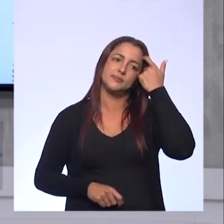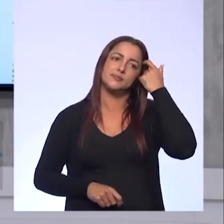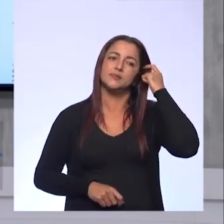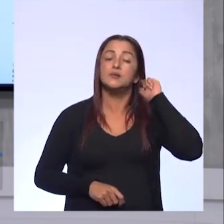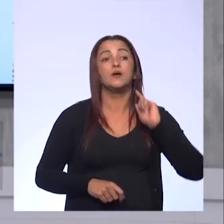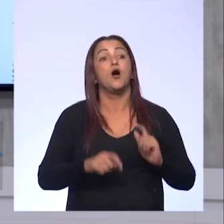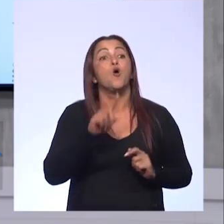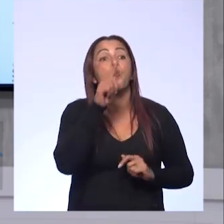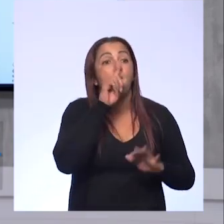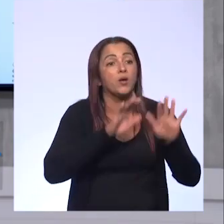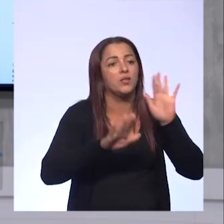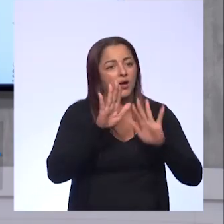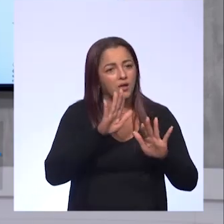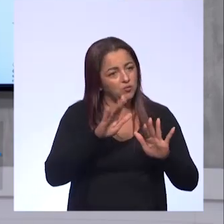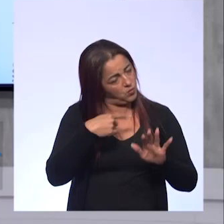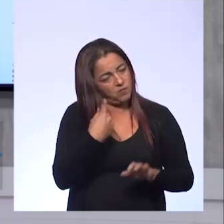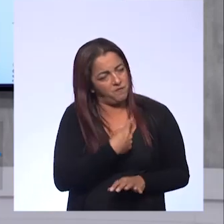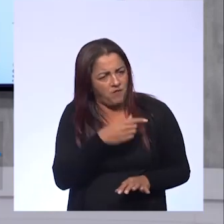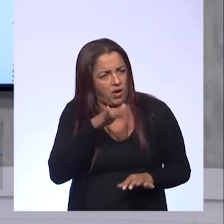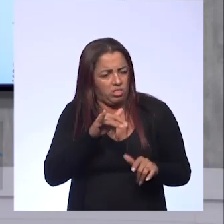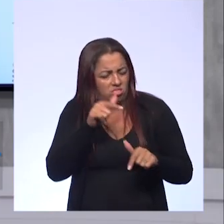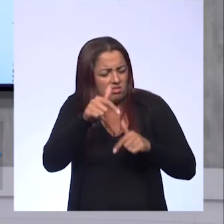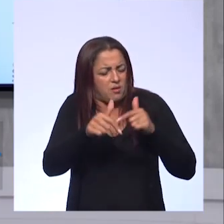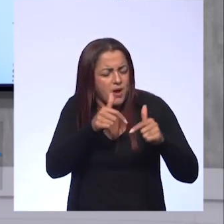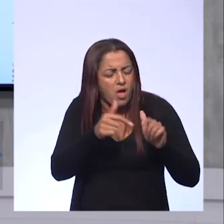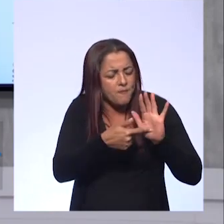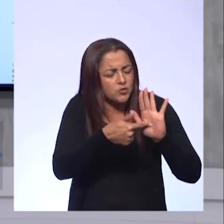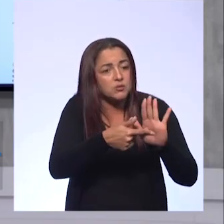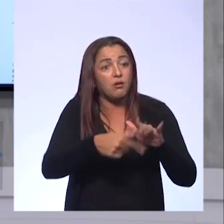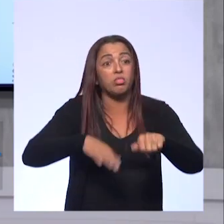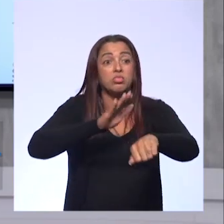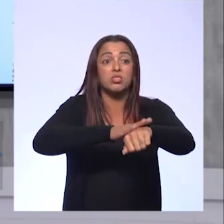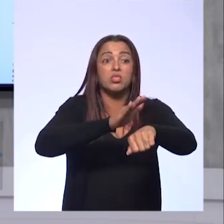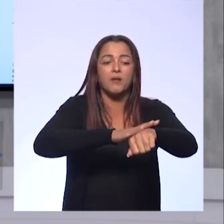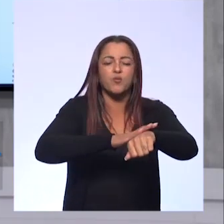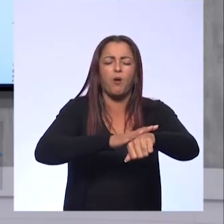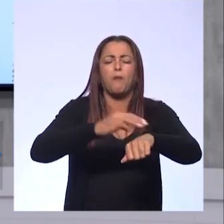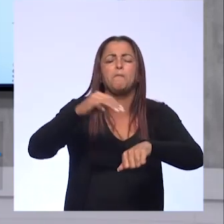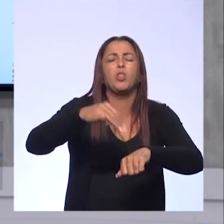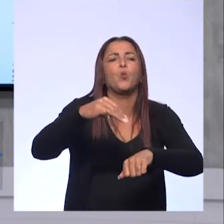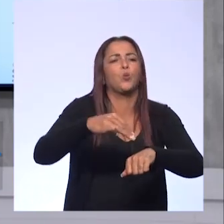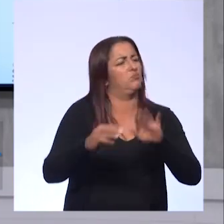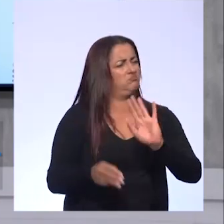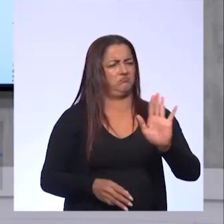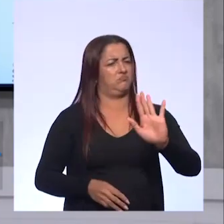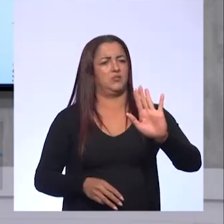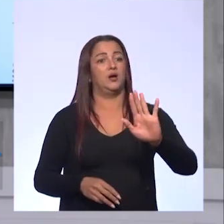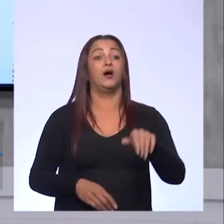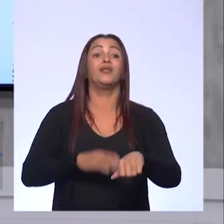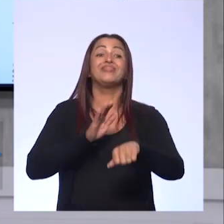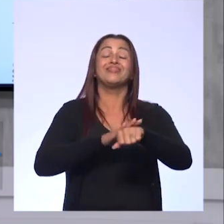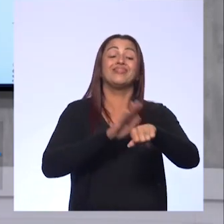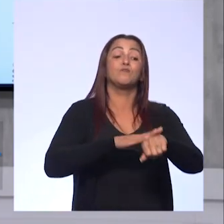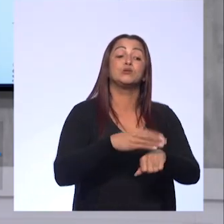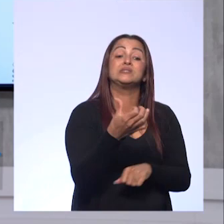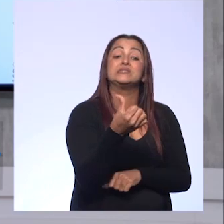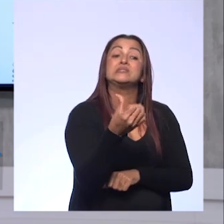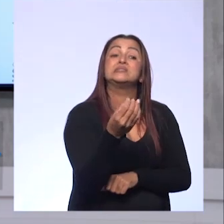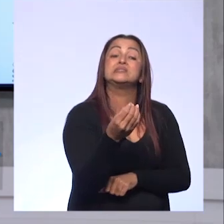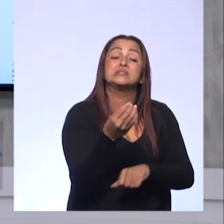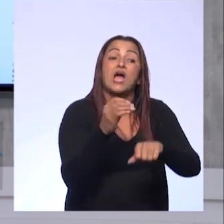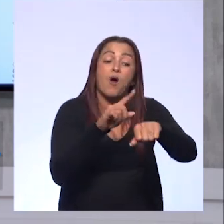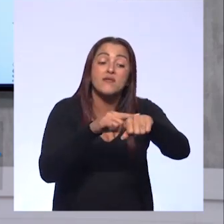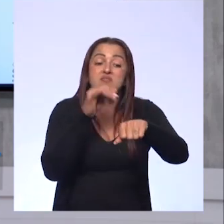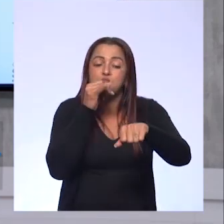a pena nós não vamos trabalhar com tempo em minuto nós vamos trabalhar com o tempo em segundo